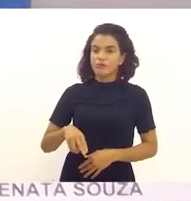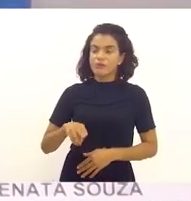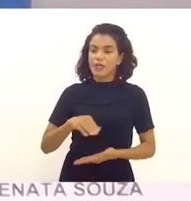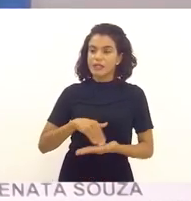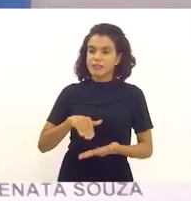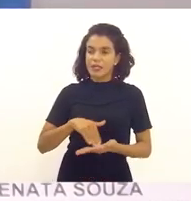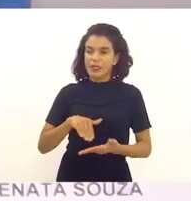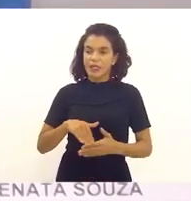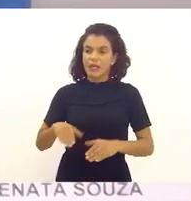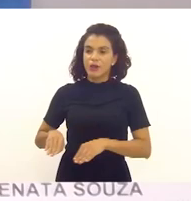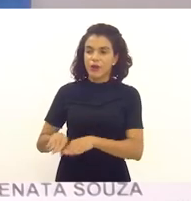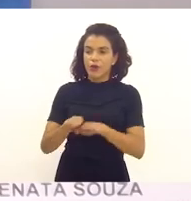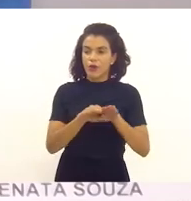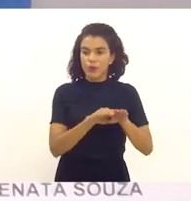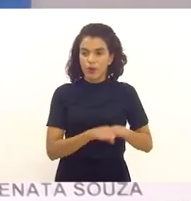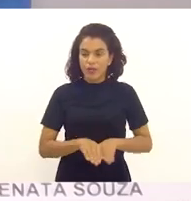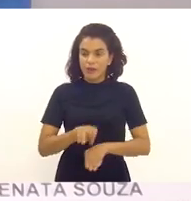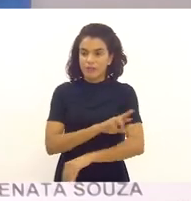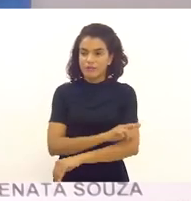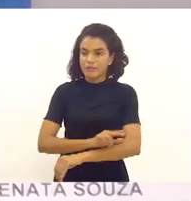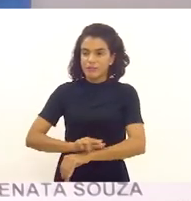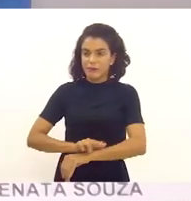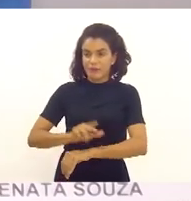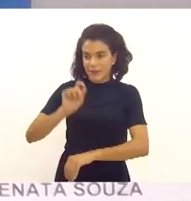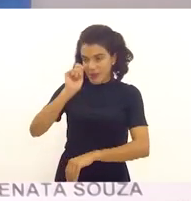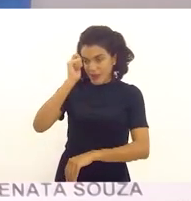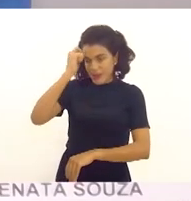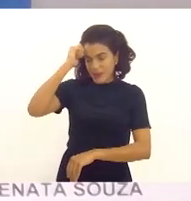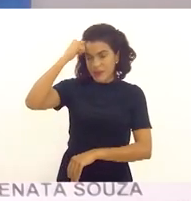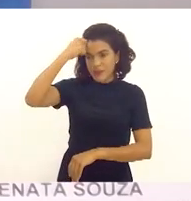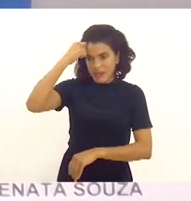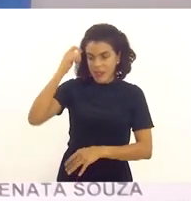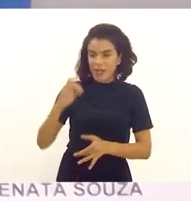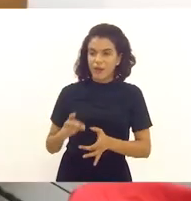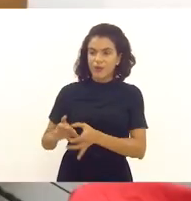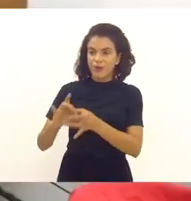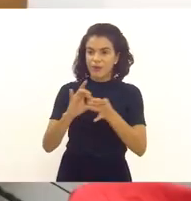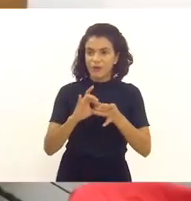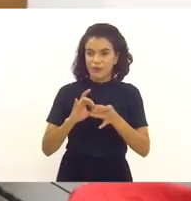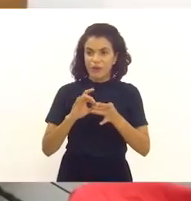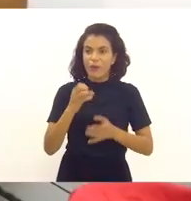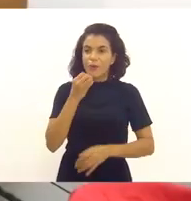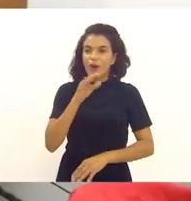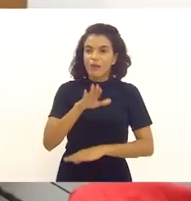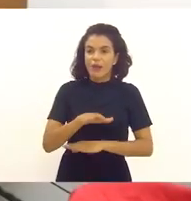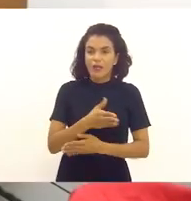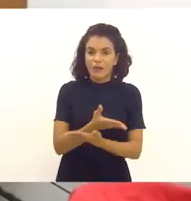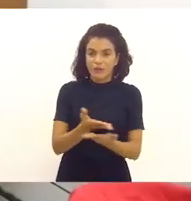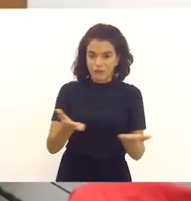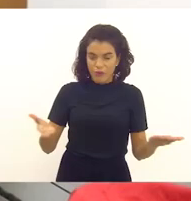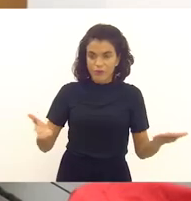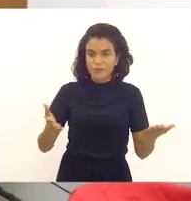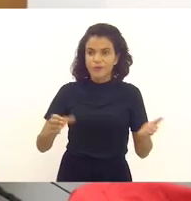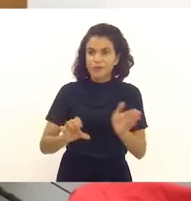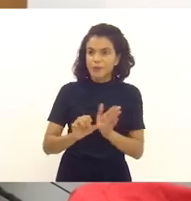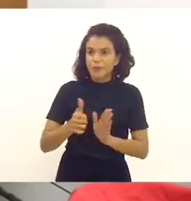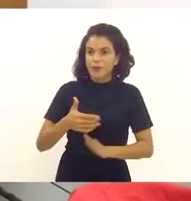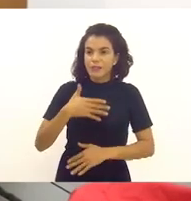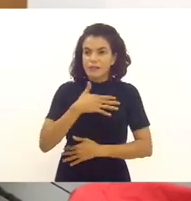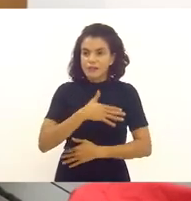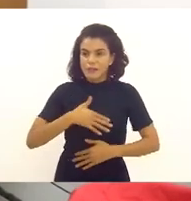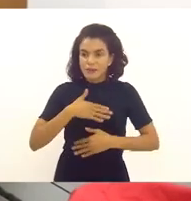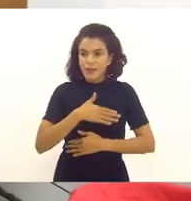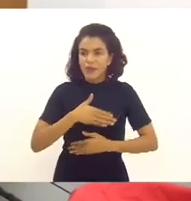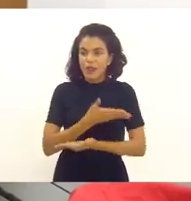racial do movimento negro Unificado muito obrigada pela sua presença Boa tarde a todos eu quero saudar a todos